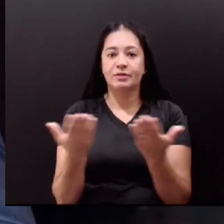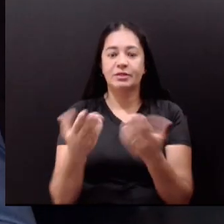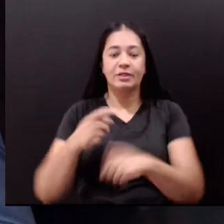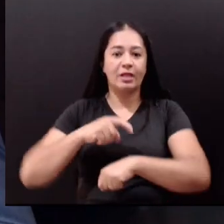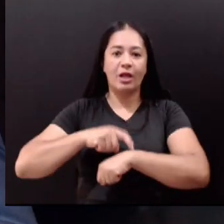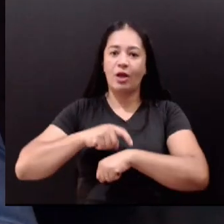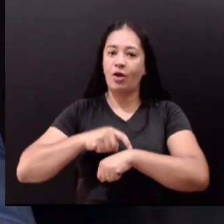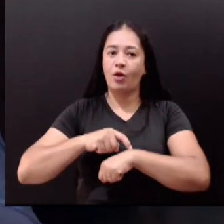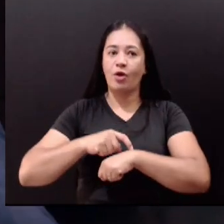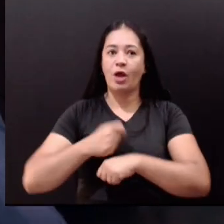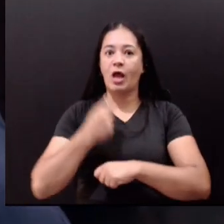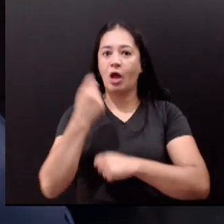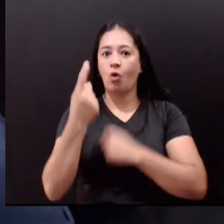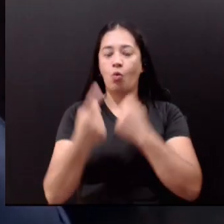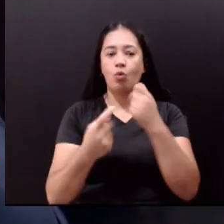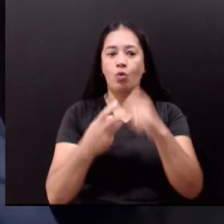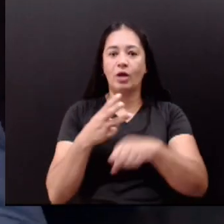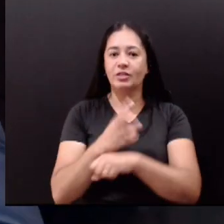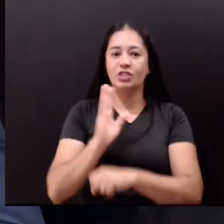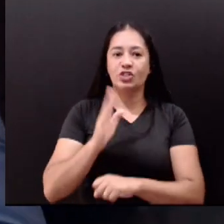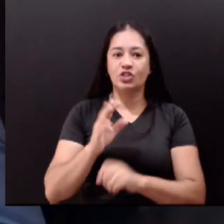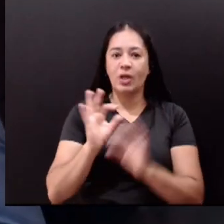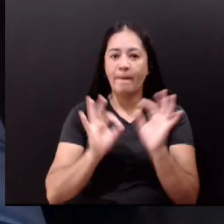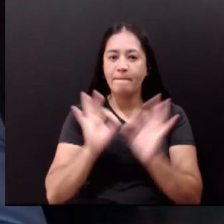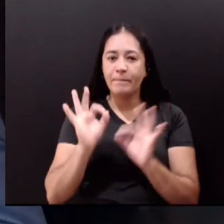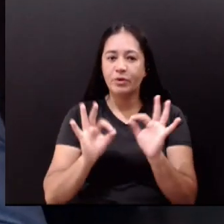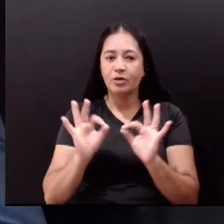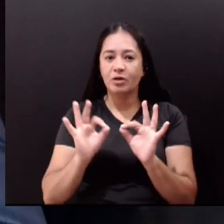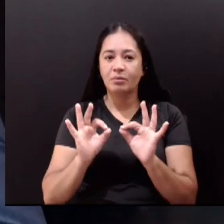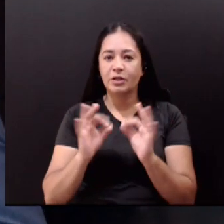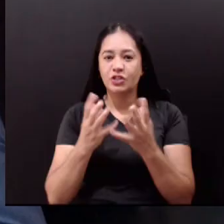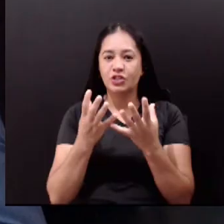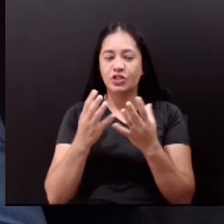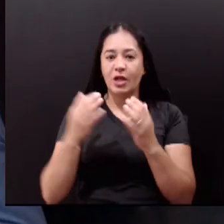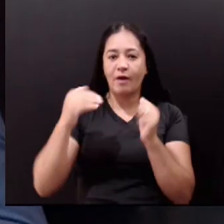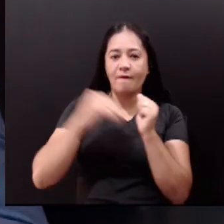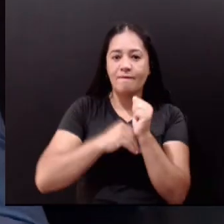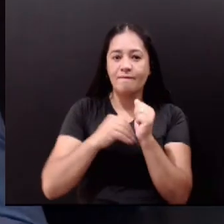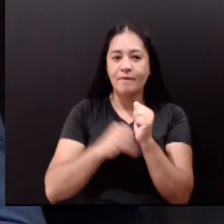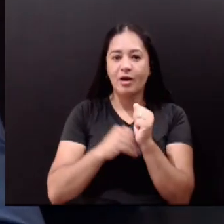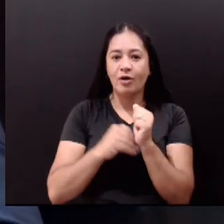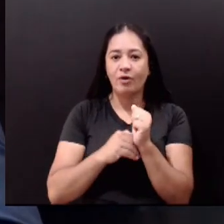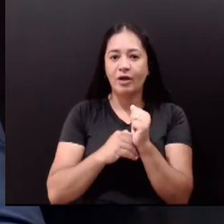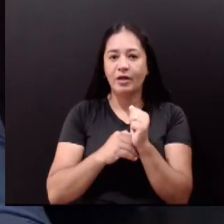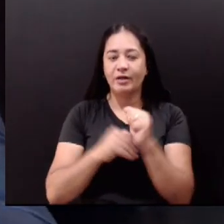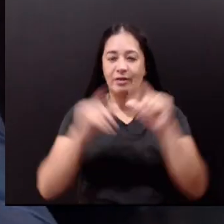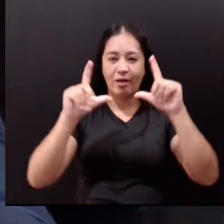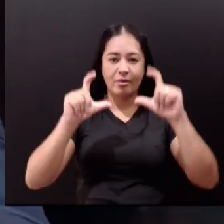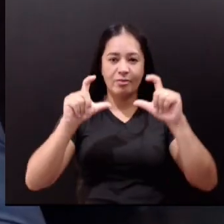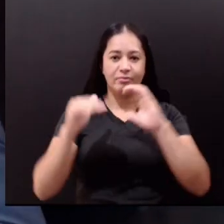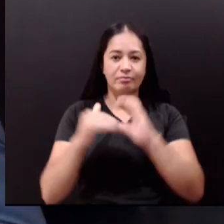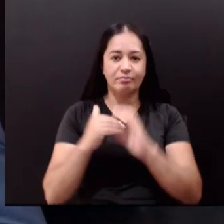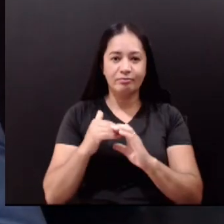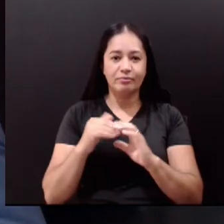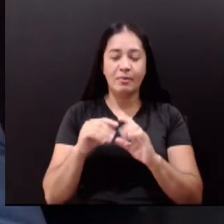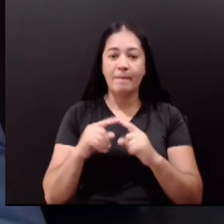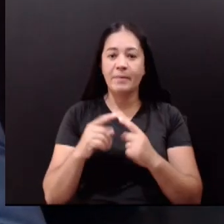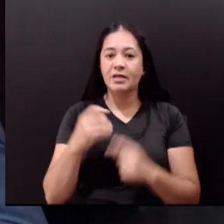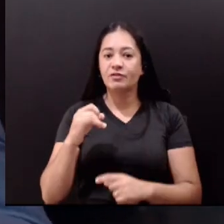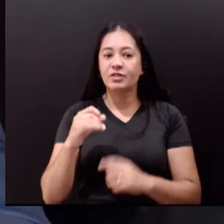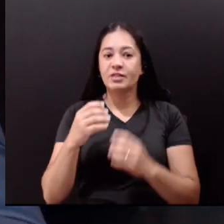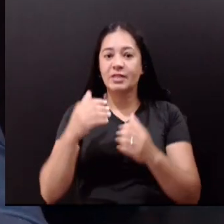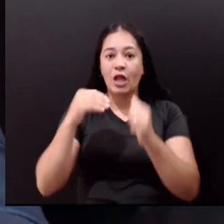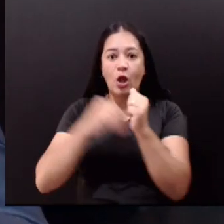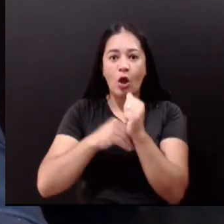WhatsApp já estão programados para automaticamente armazenar no celular aquela mídia que ela recebeu. Só o fato dele estar armazenando aquelas